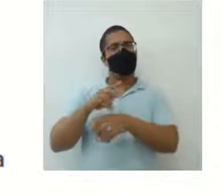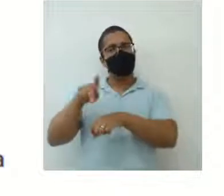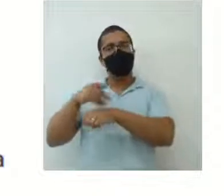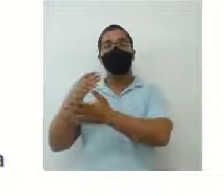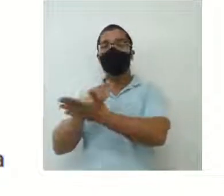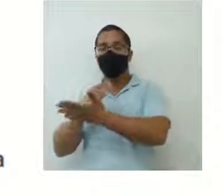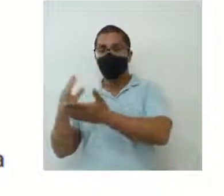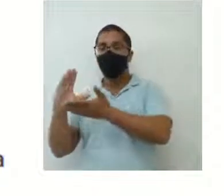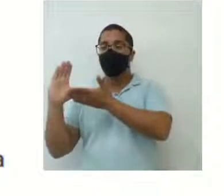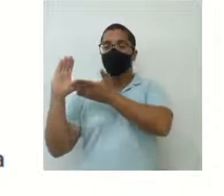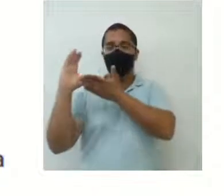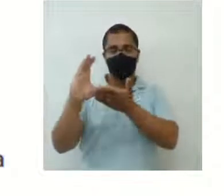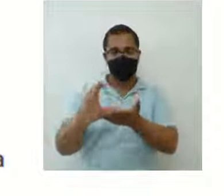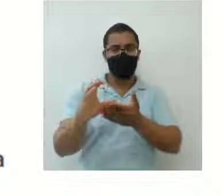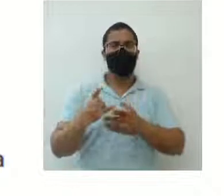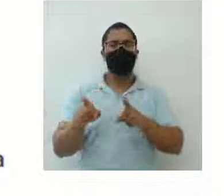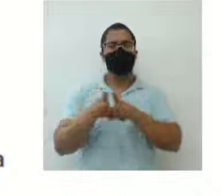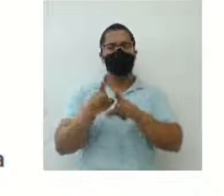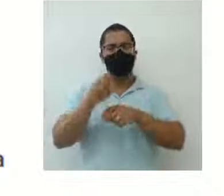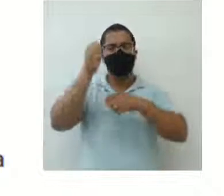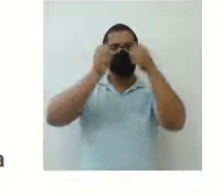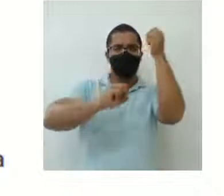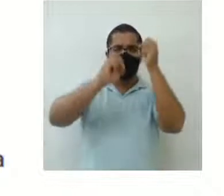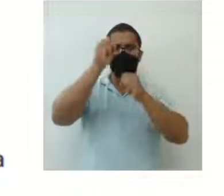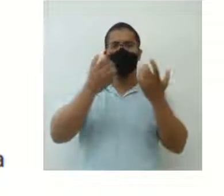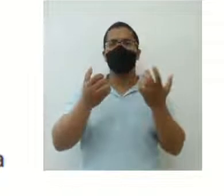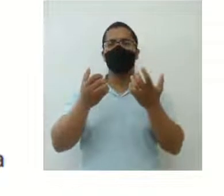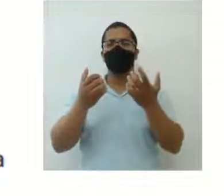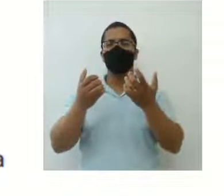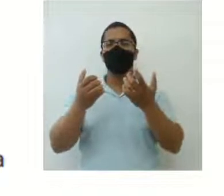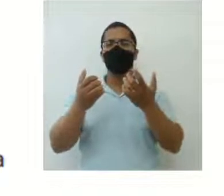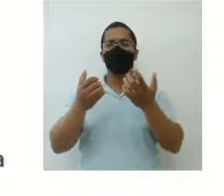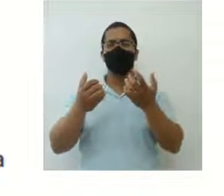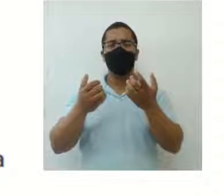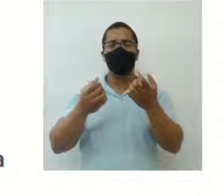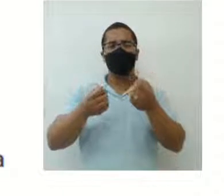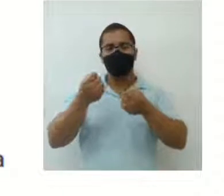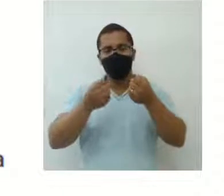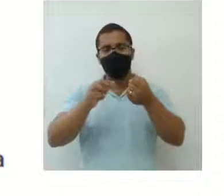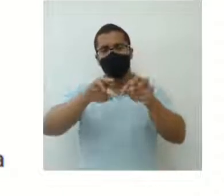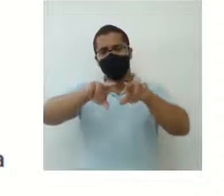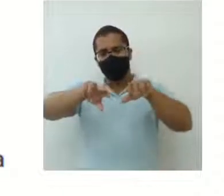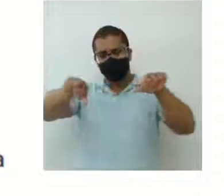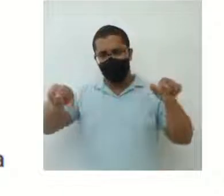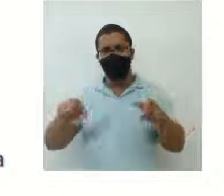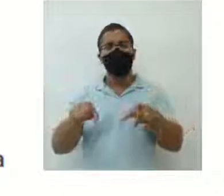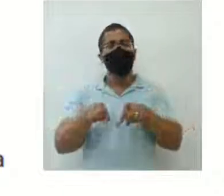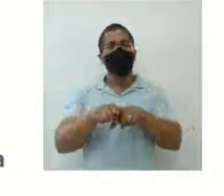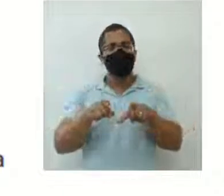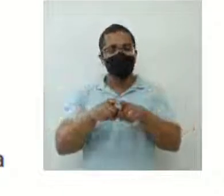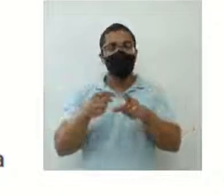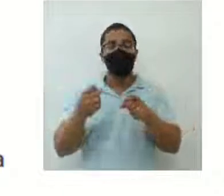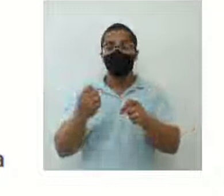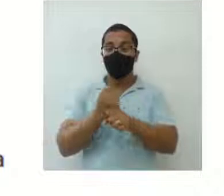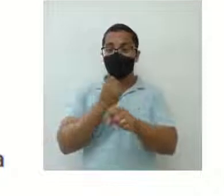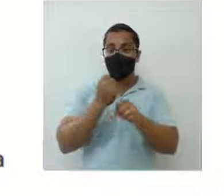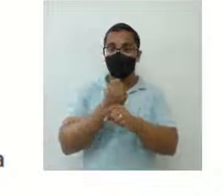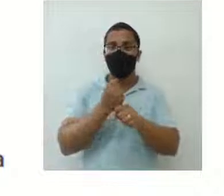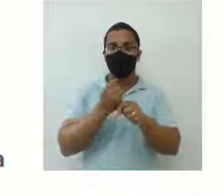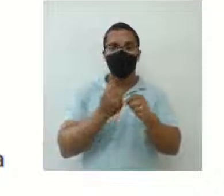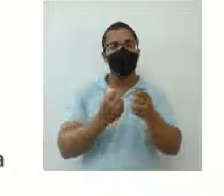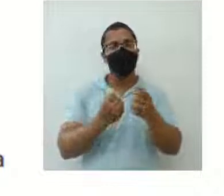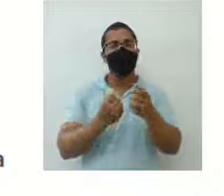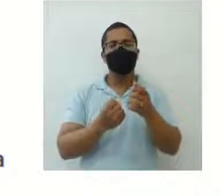indústria, nos transportes, na construção naval. Então, no final do século XIX, o que foi